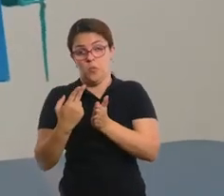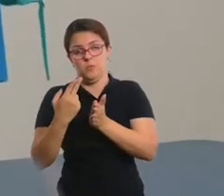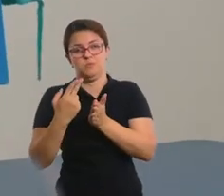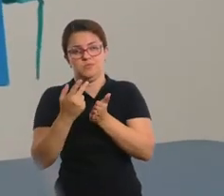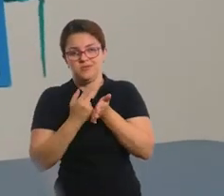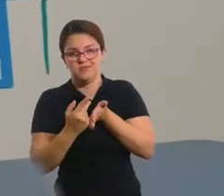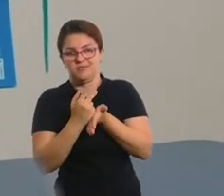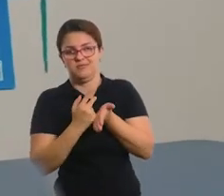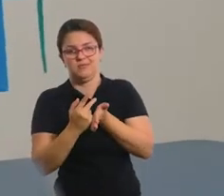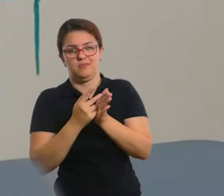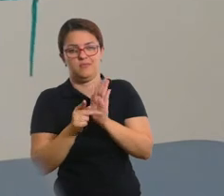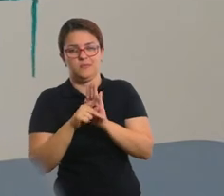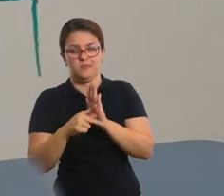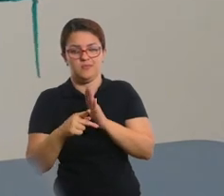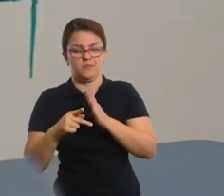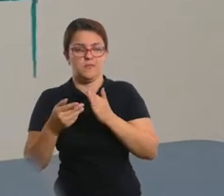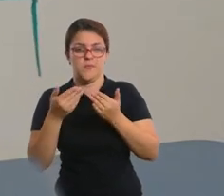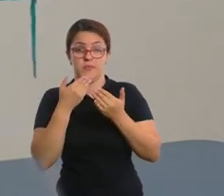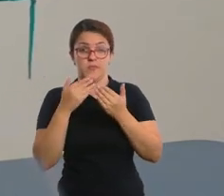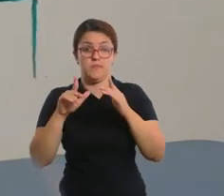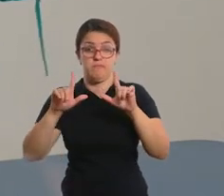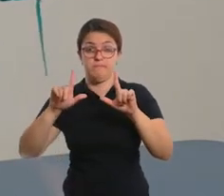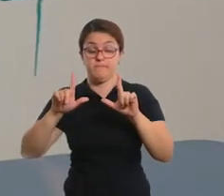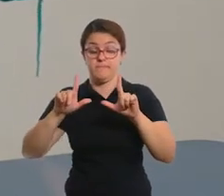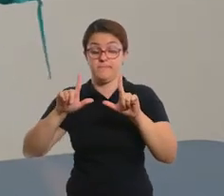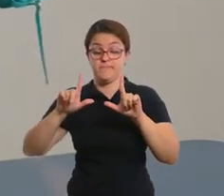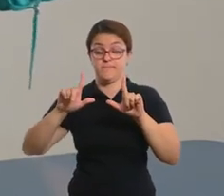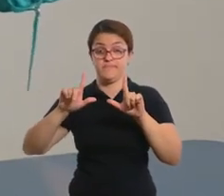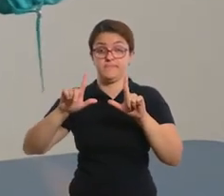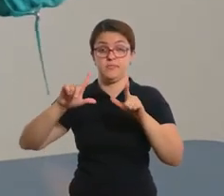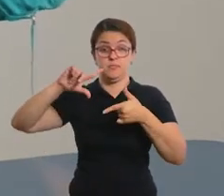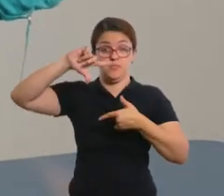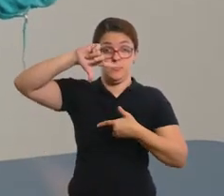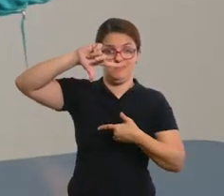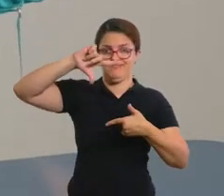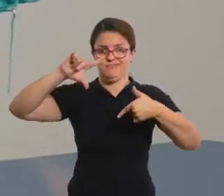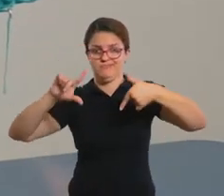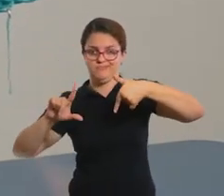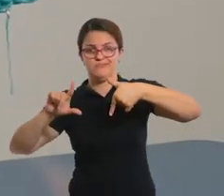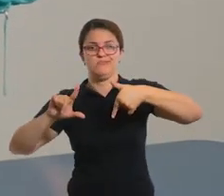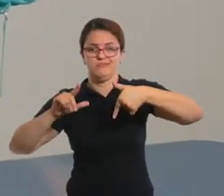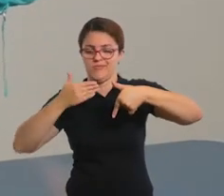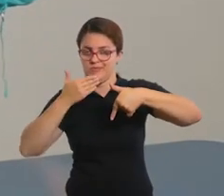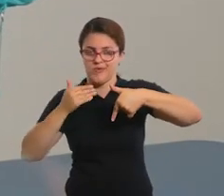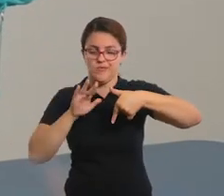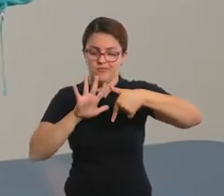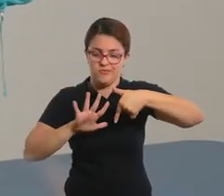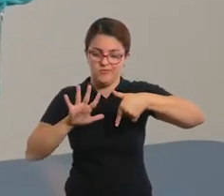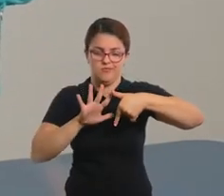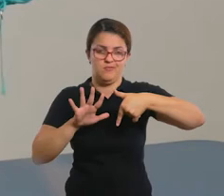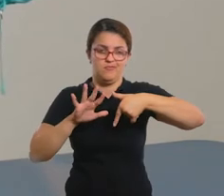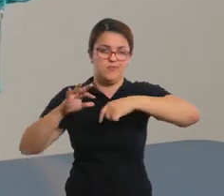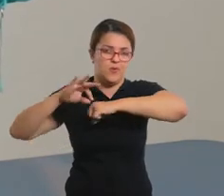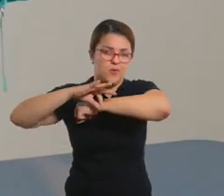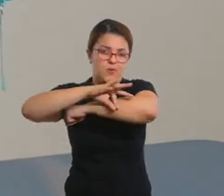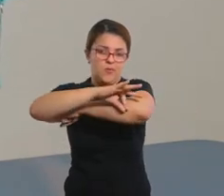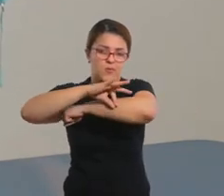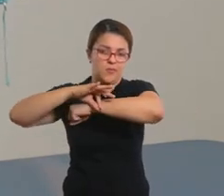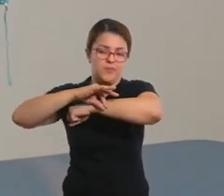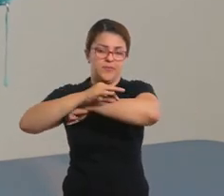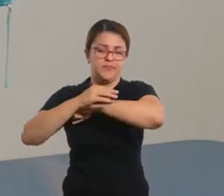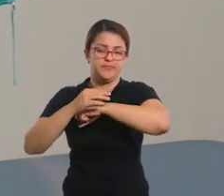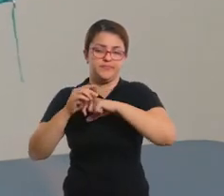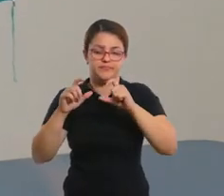desenho. Talvez no sentido horizontal fique melhor para ser maior. E aqui eu coloquei só o meio e o